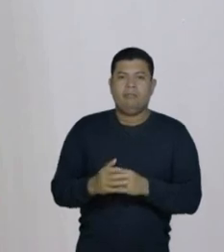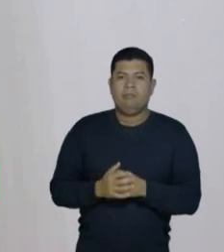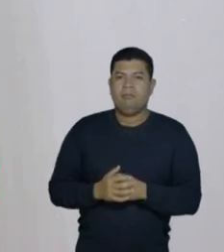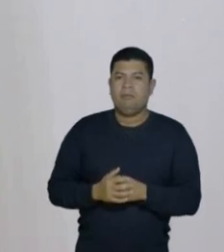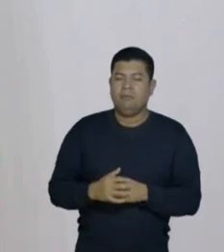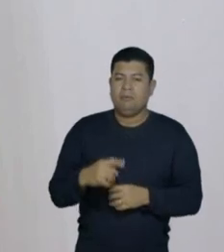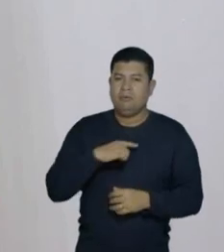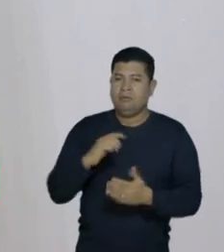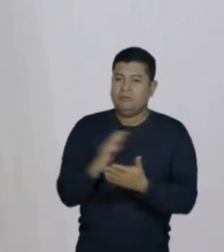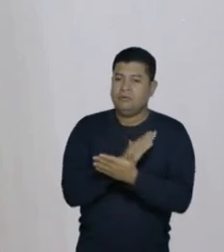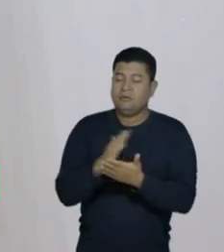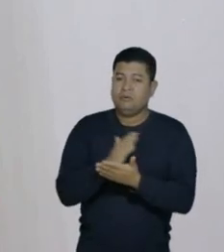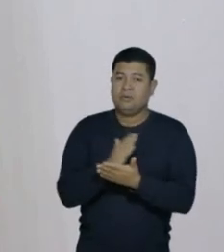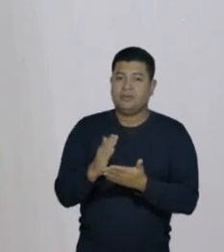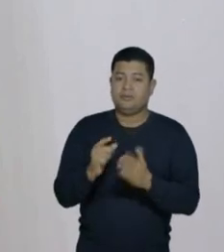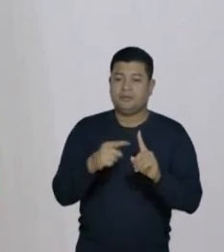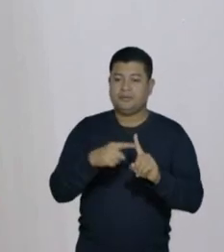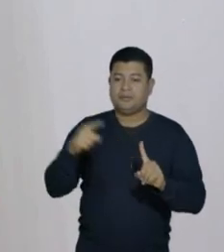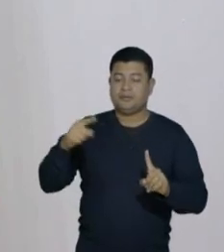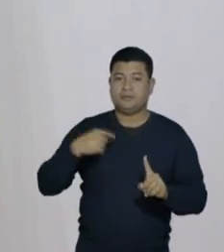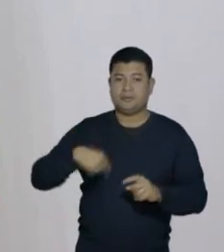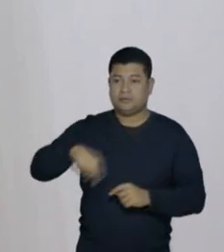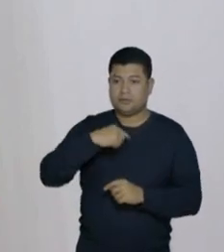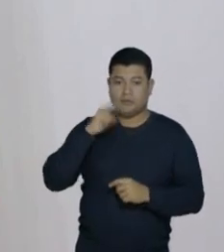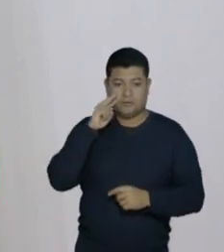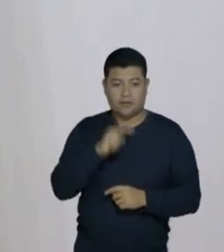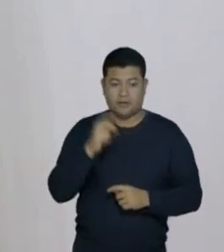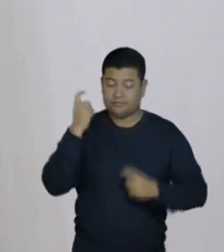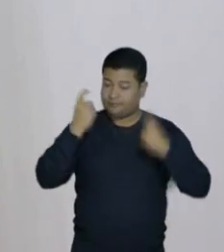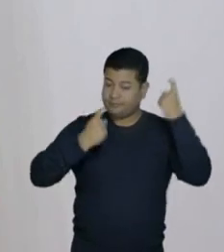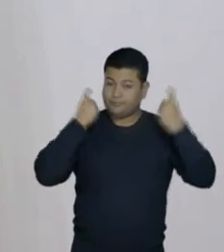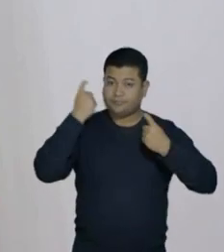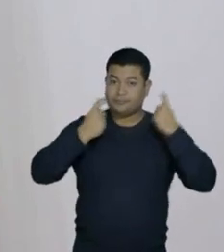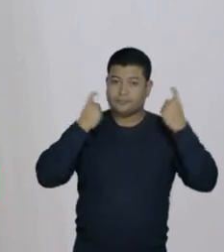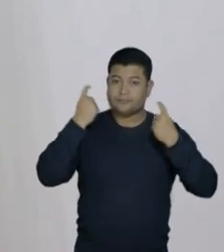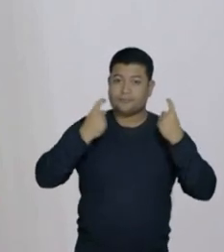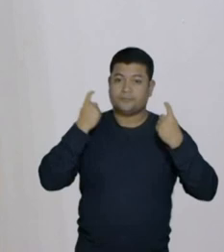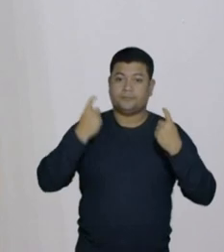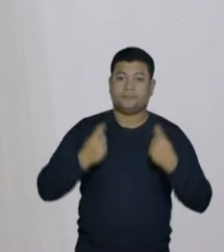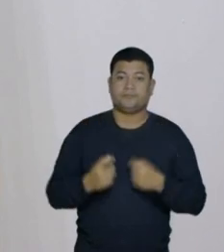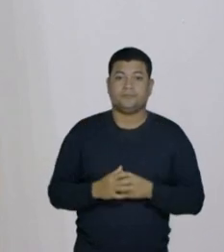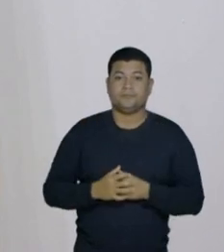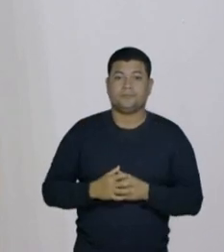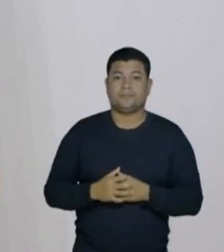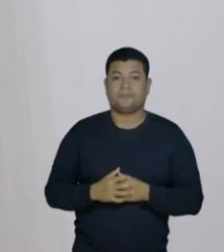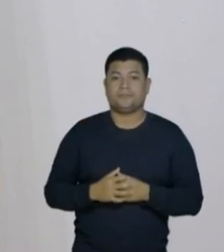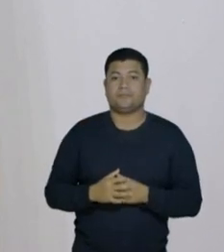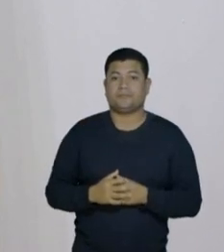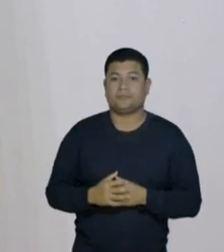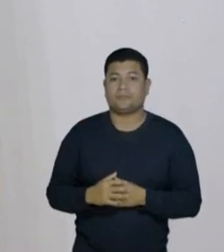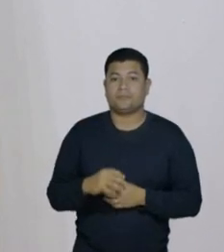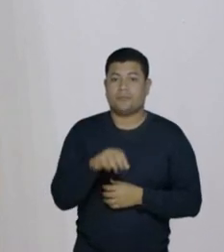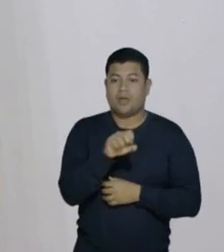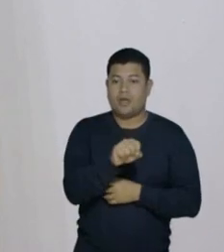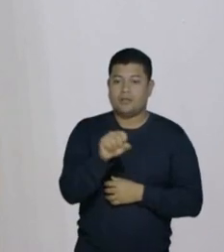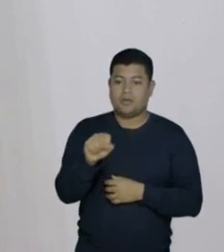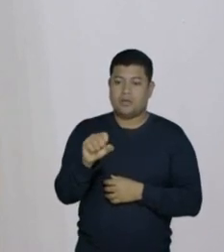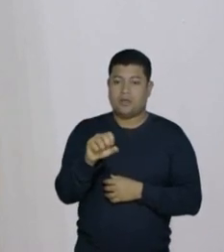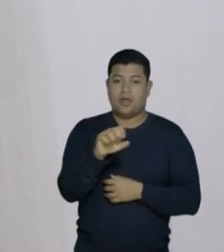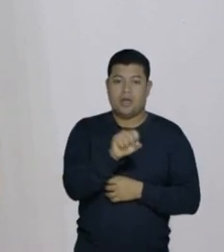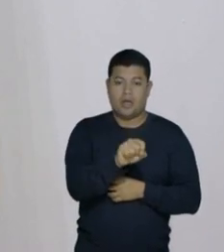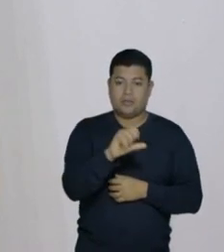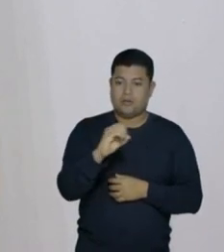realmente nos colocam com muita preocupação são Dados levantados pela organização SOS Mata Atlântica